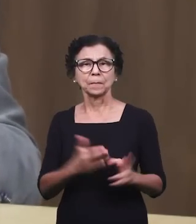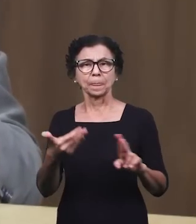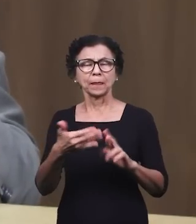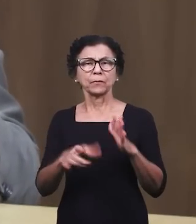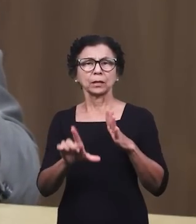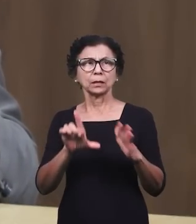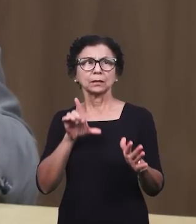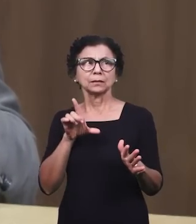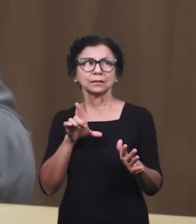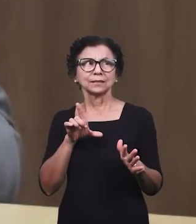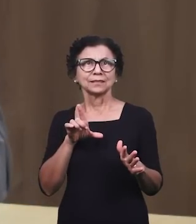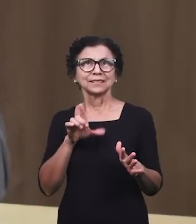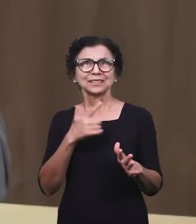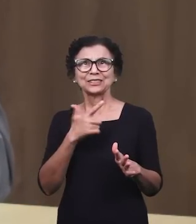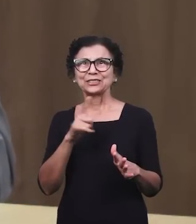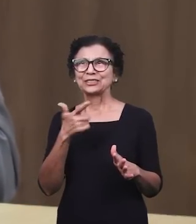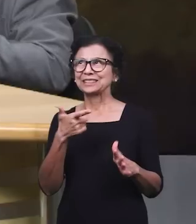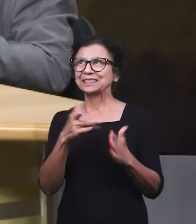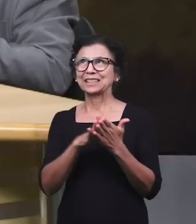tinha Bíblia. Não tinha.